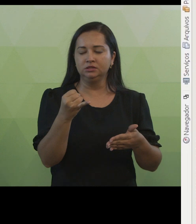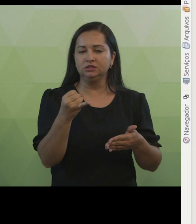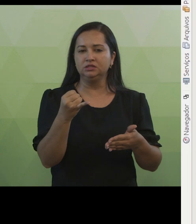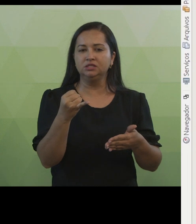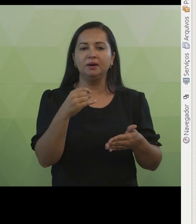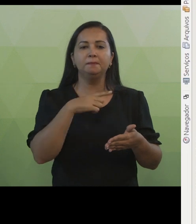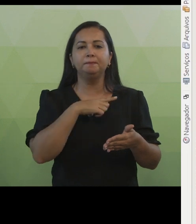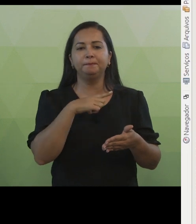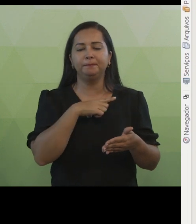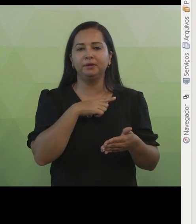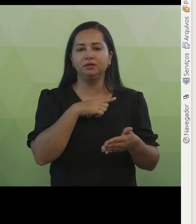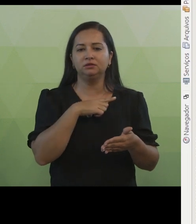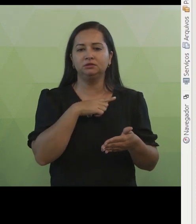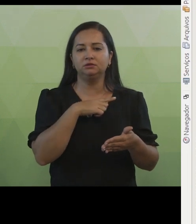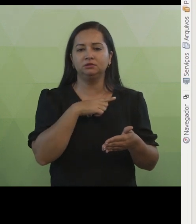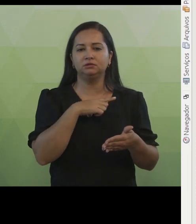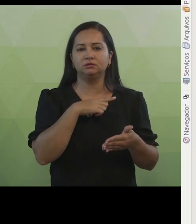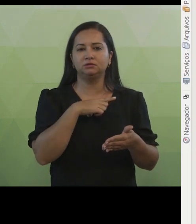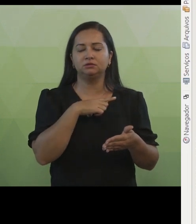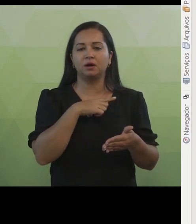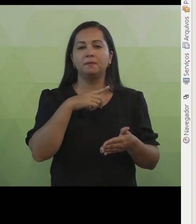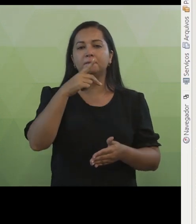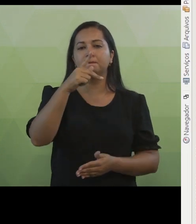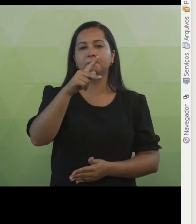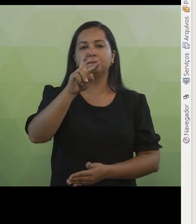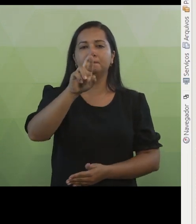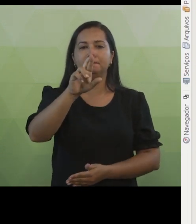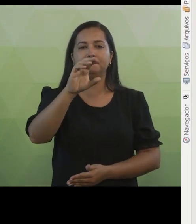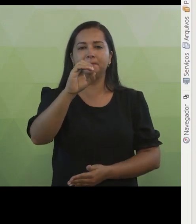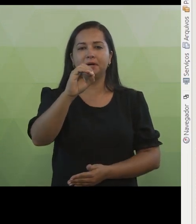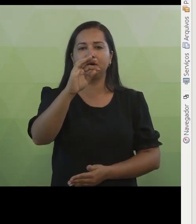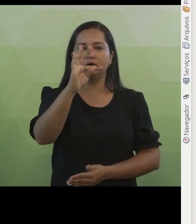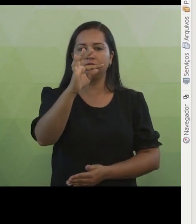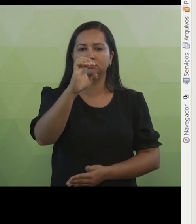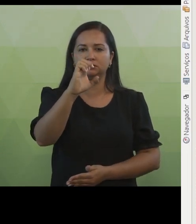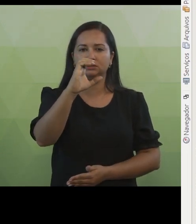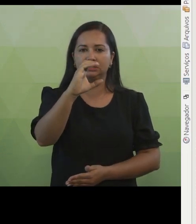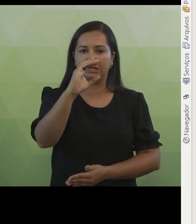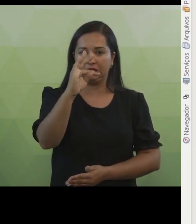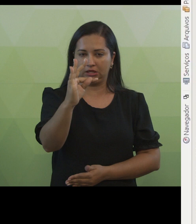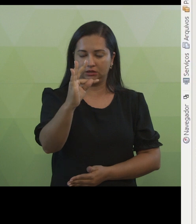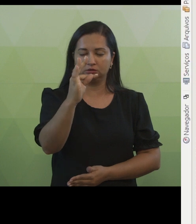ele for definido do tipo protect.